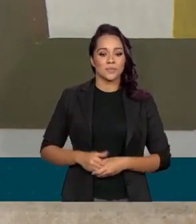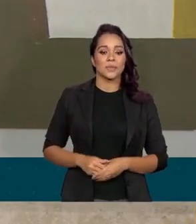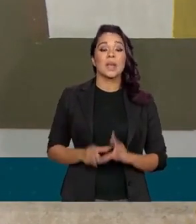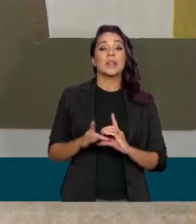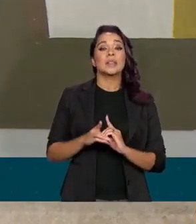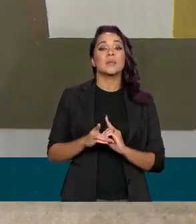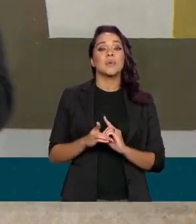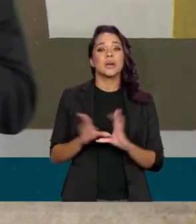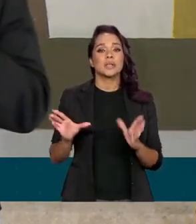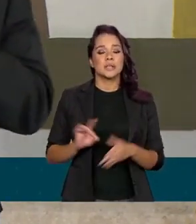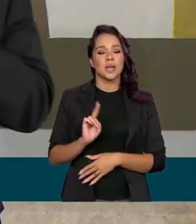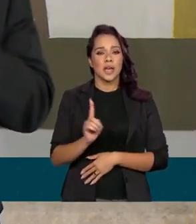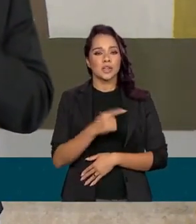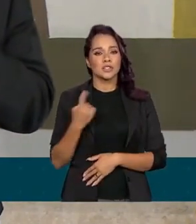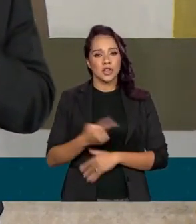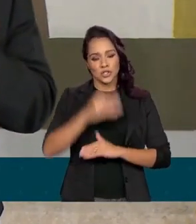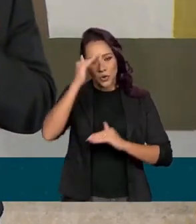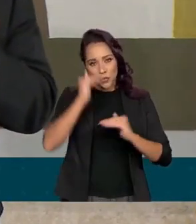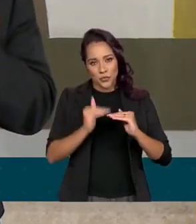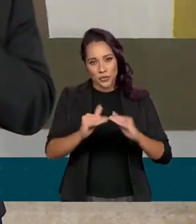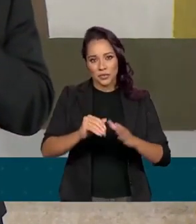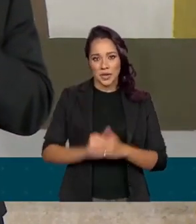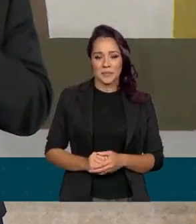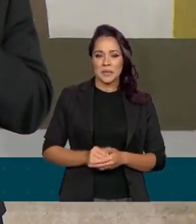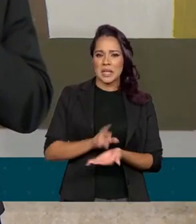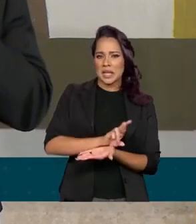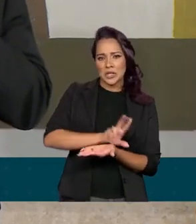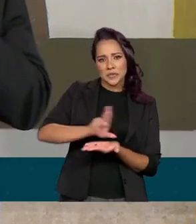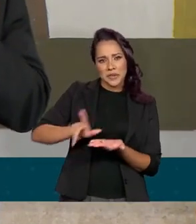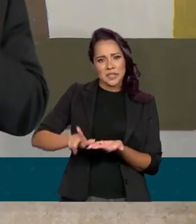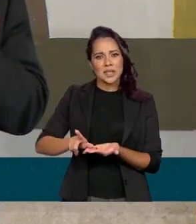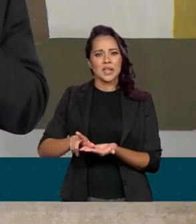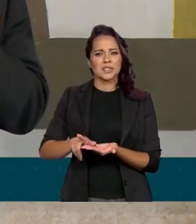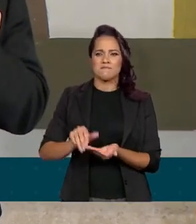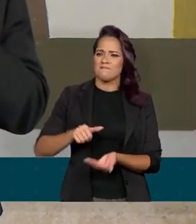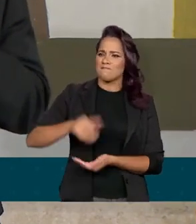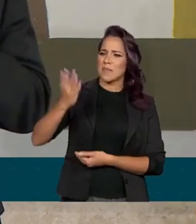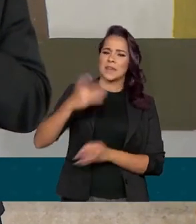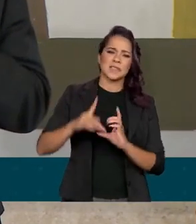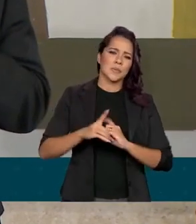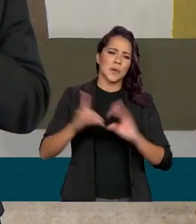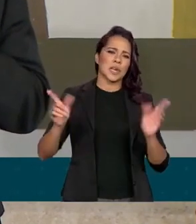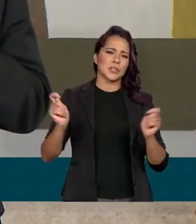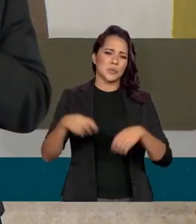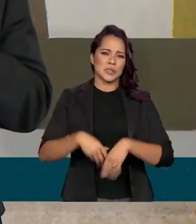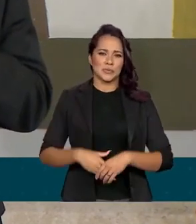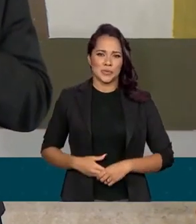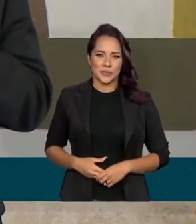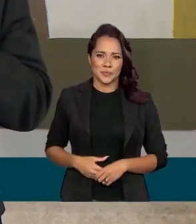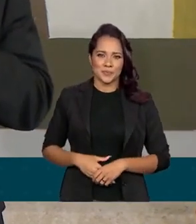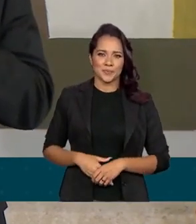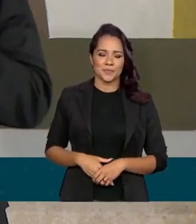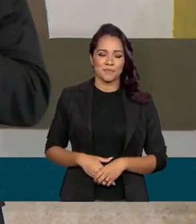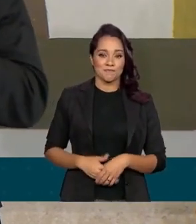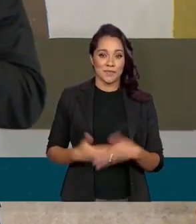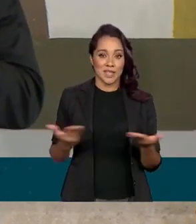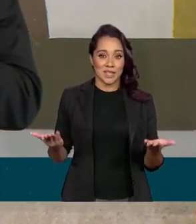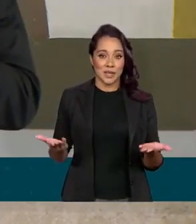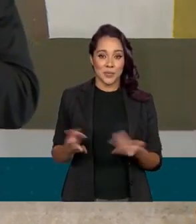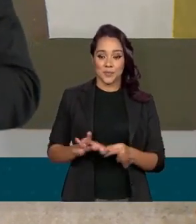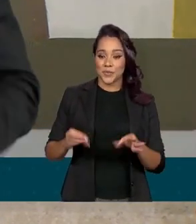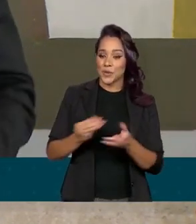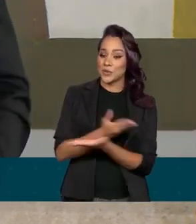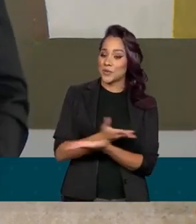A democracia é a gente conviver na diversidade da forma mais democrática possível. Então,